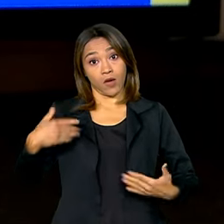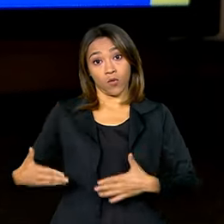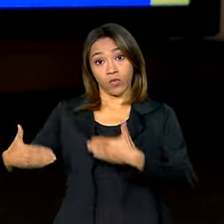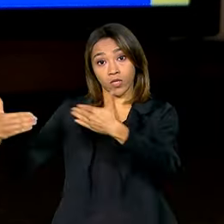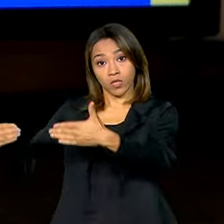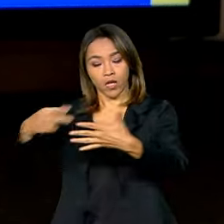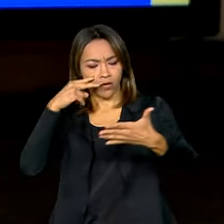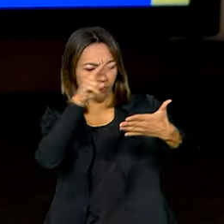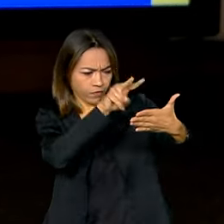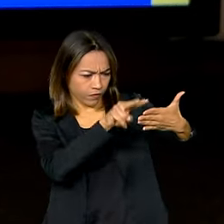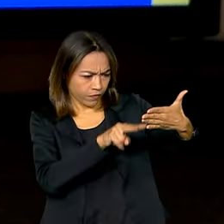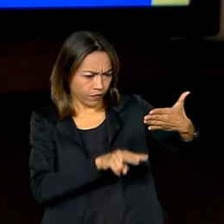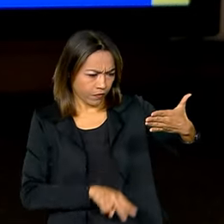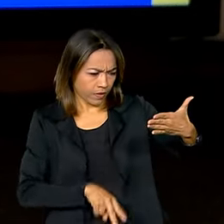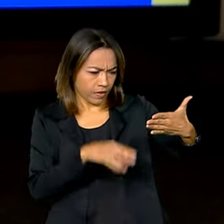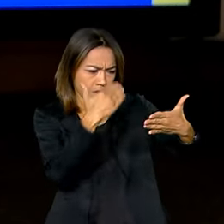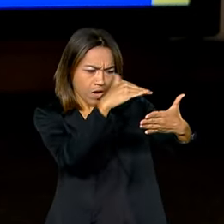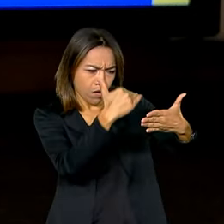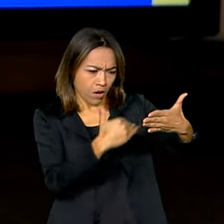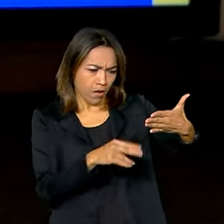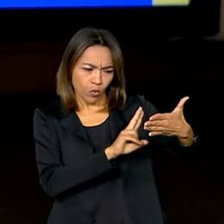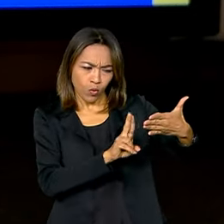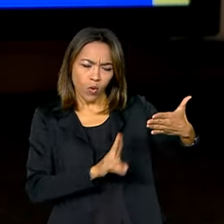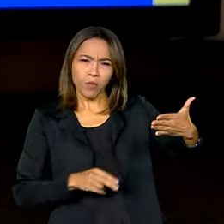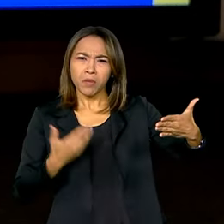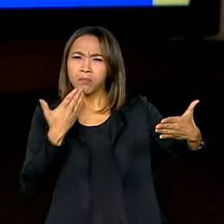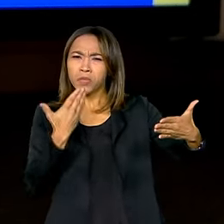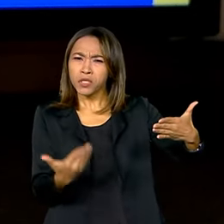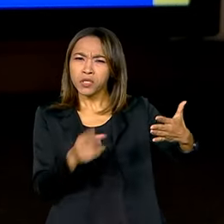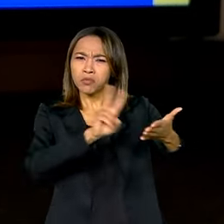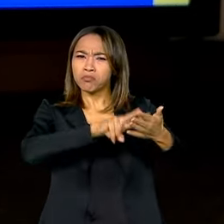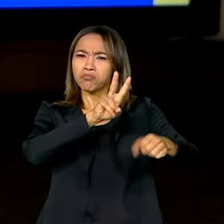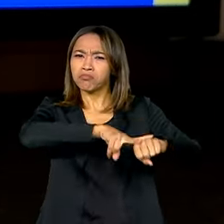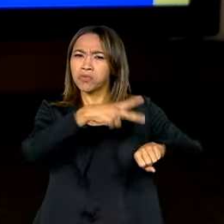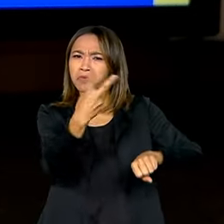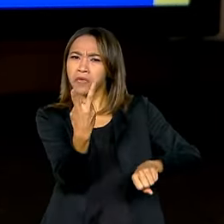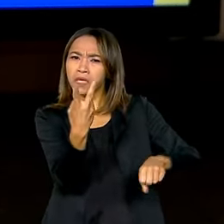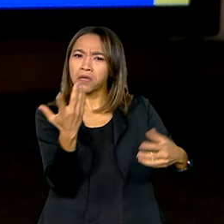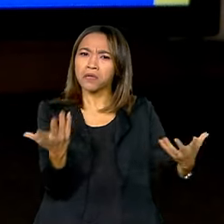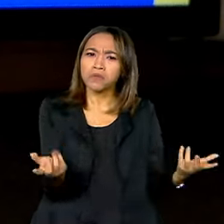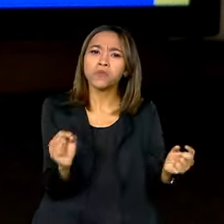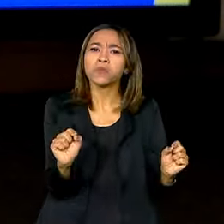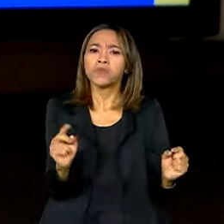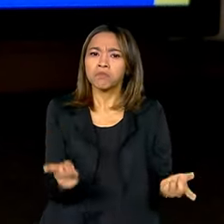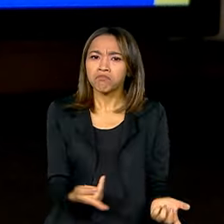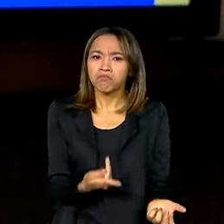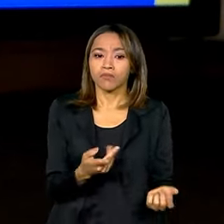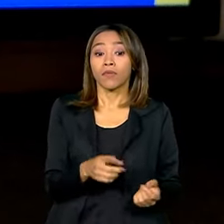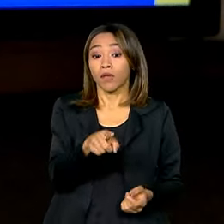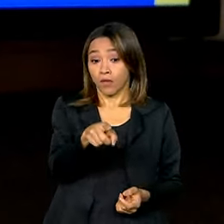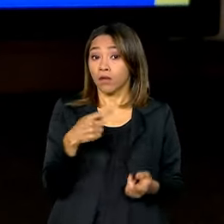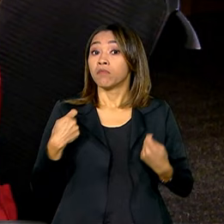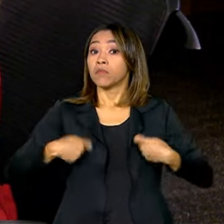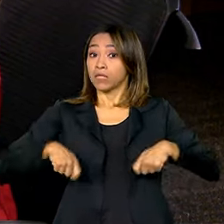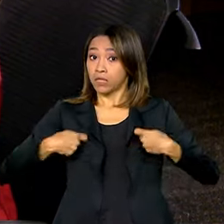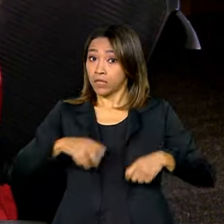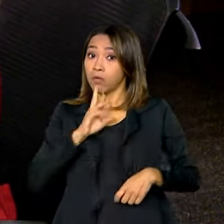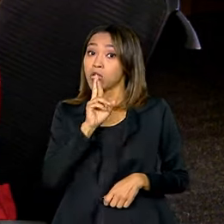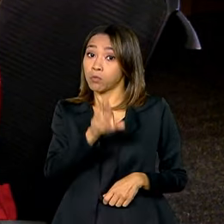houve duplicação, né? Pedidos duplicados, houve esse tipo de Nós de temos problema. Que fazer uma avaliação cada vez